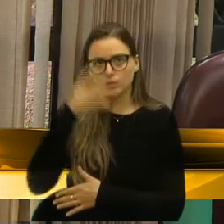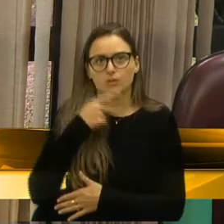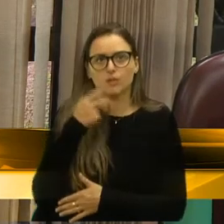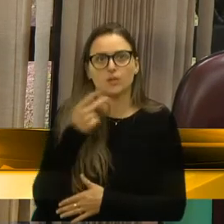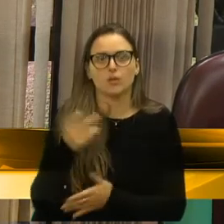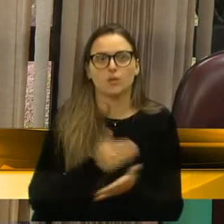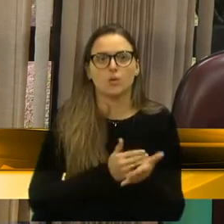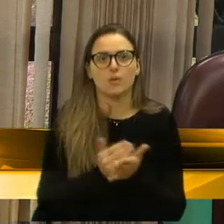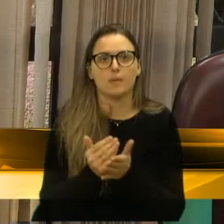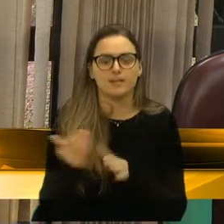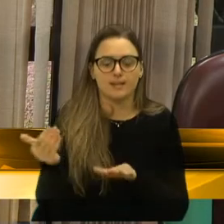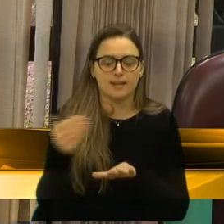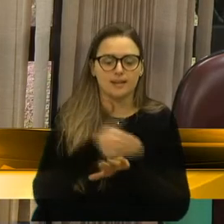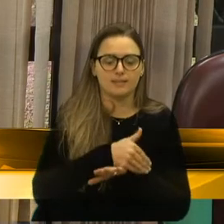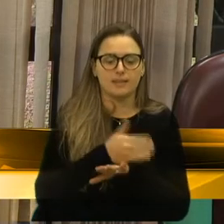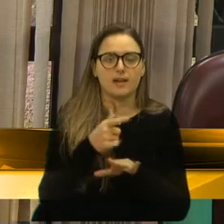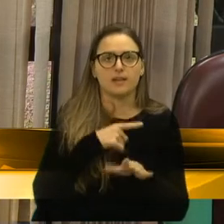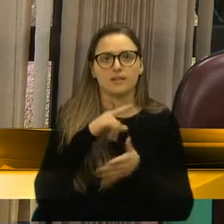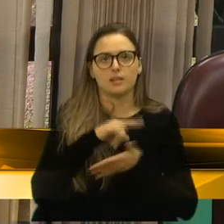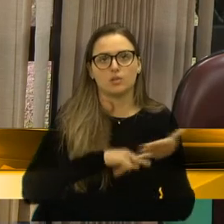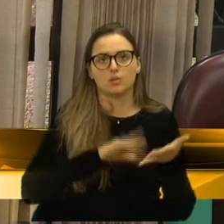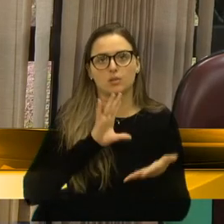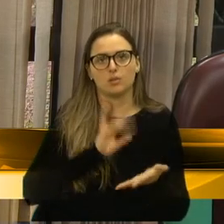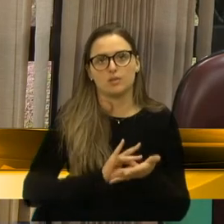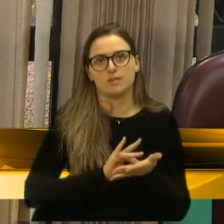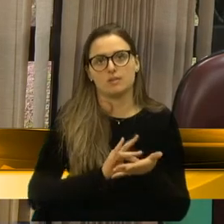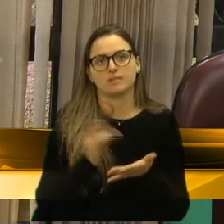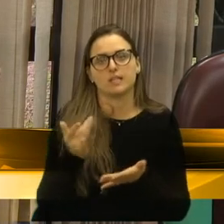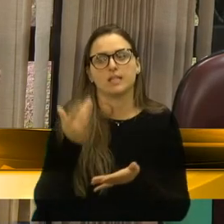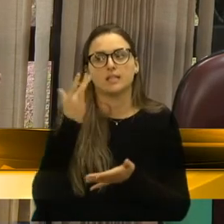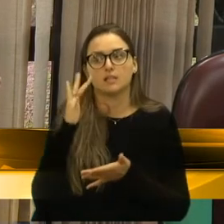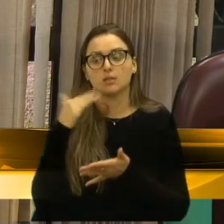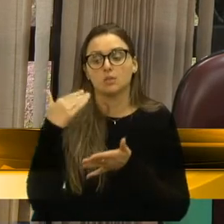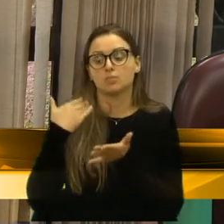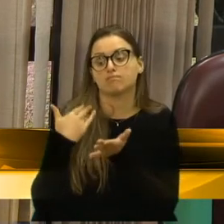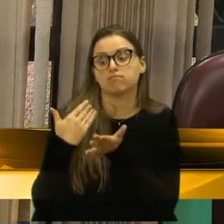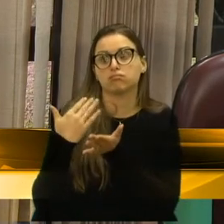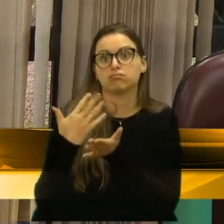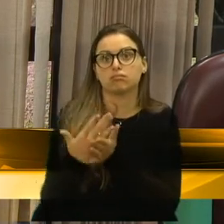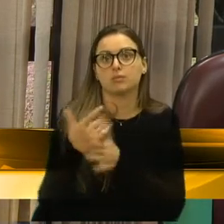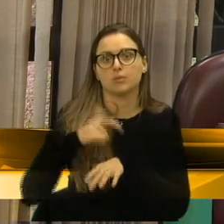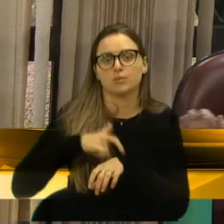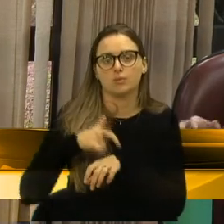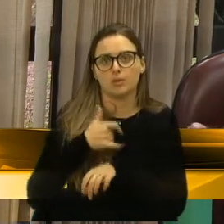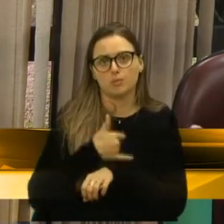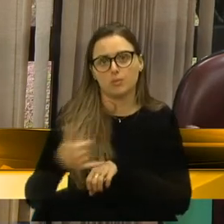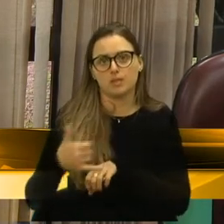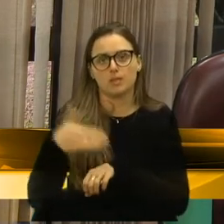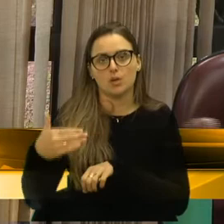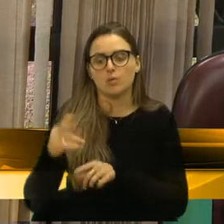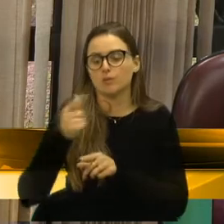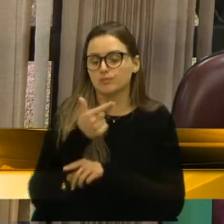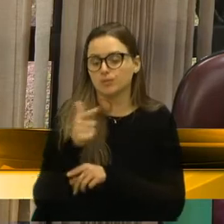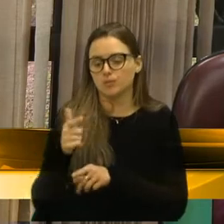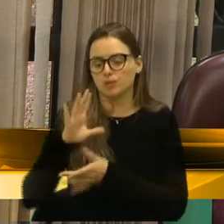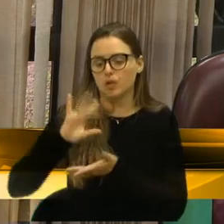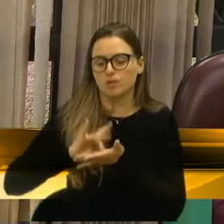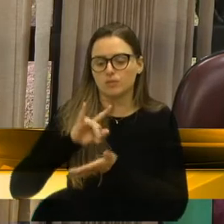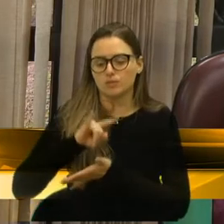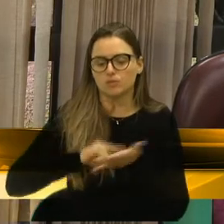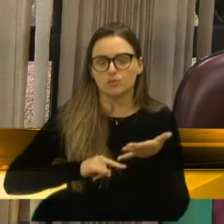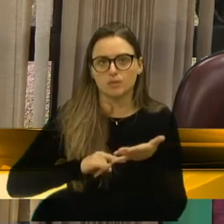entrem na cidade formal mas se a gente nunca dimenciona que o tempo passa e quando a gente deixa as coisas desregularizados né